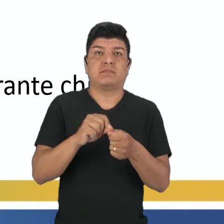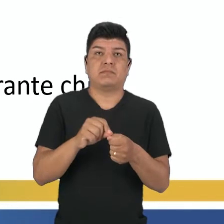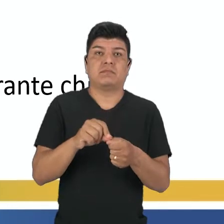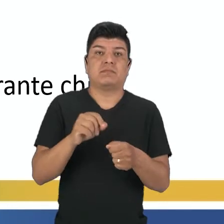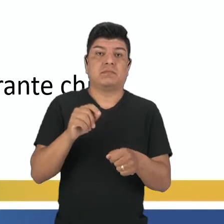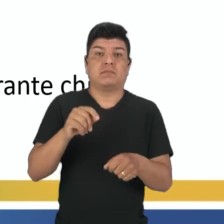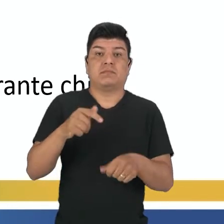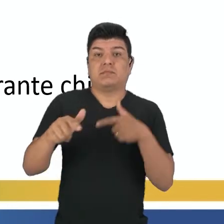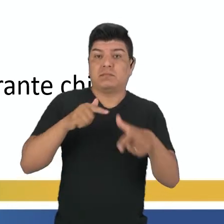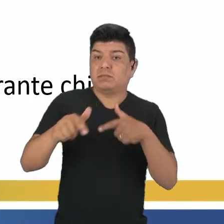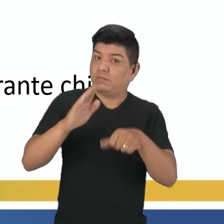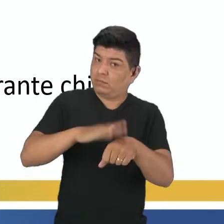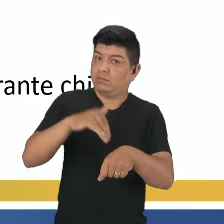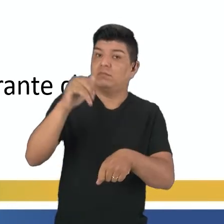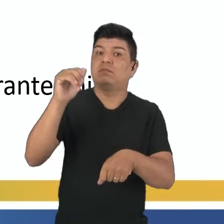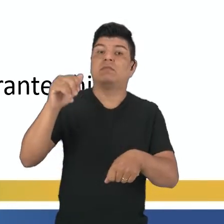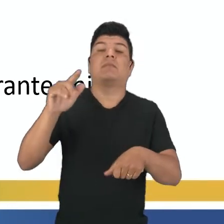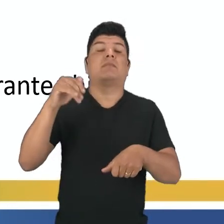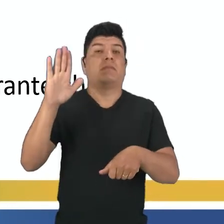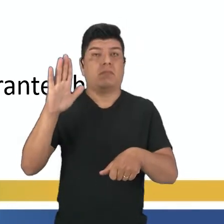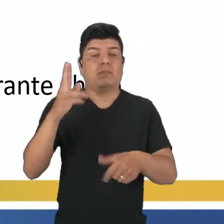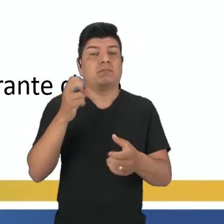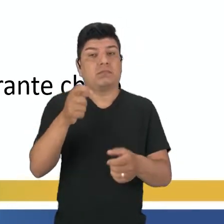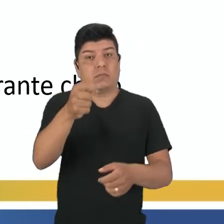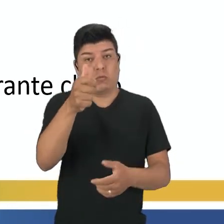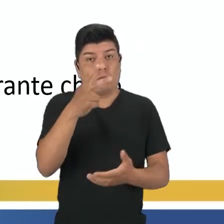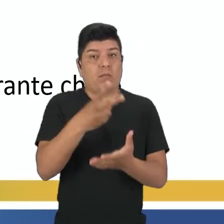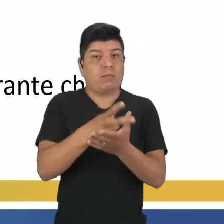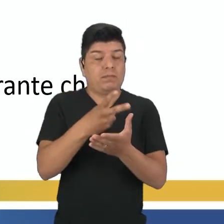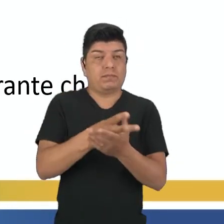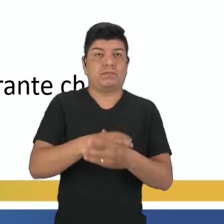trabalho, ou seja, tenho que fazer hora extra no trabalho, quase sempre, né?